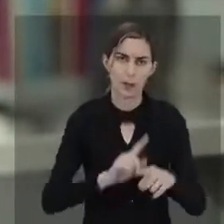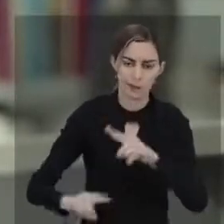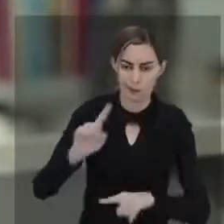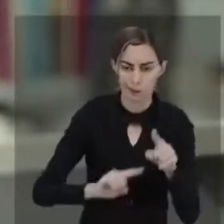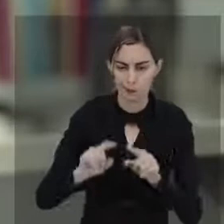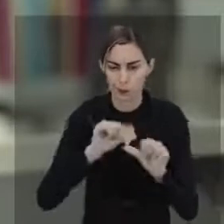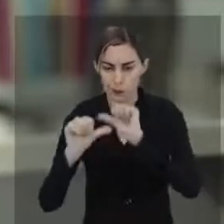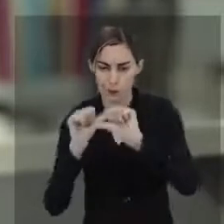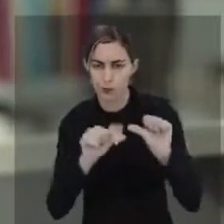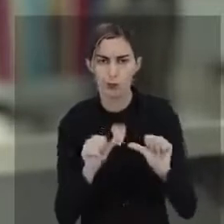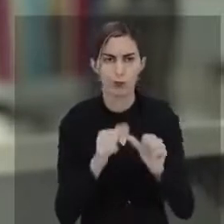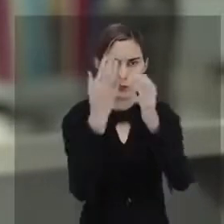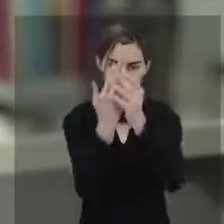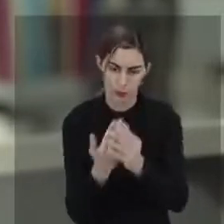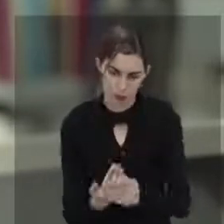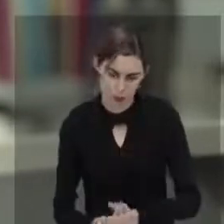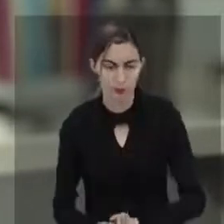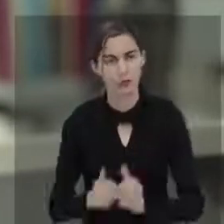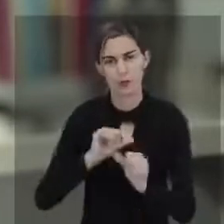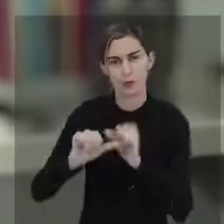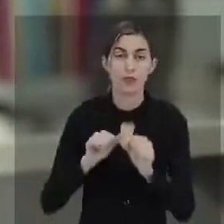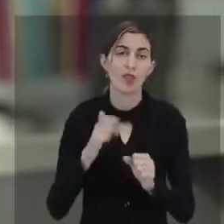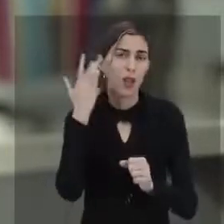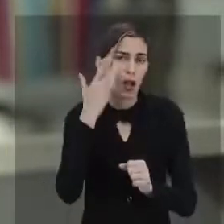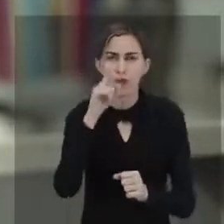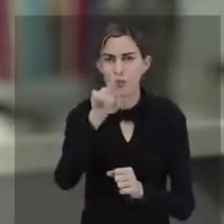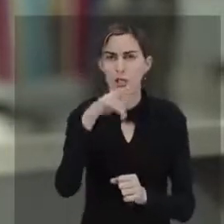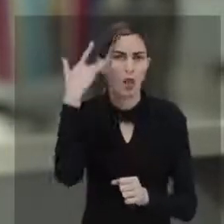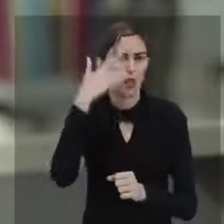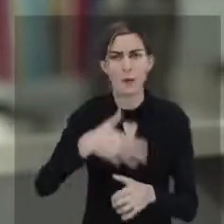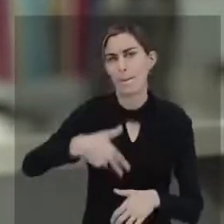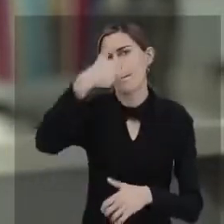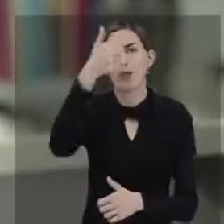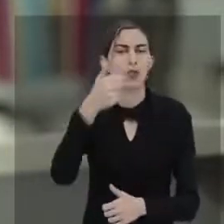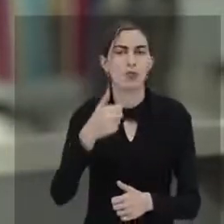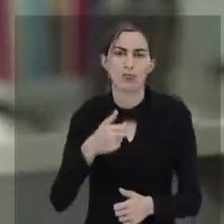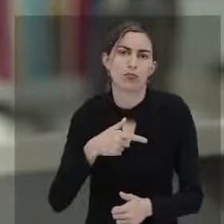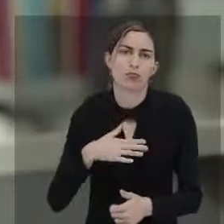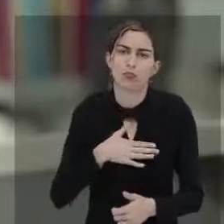Aí vai de você achar a melhor opção para você.